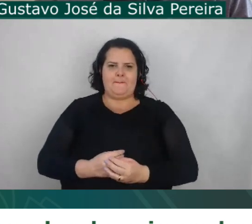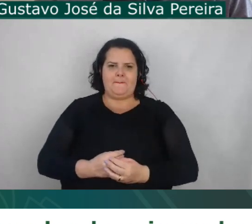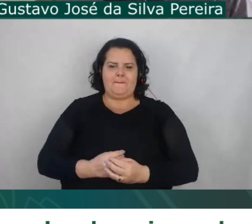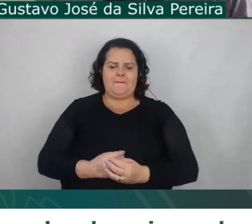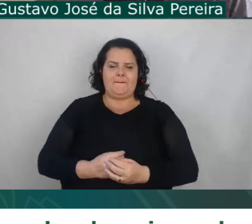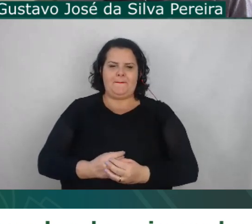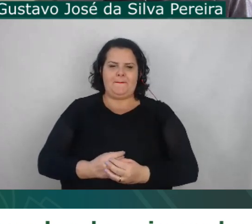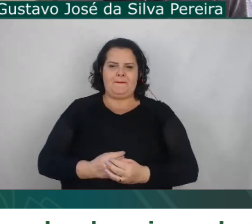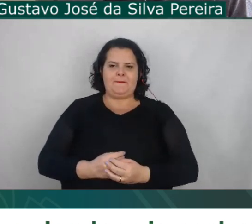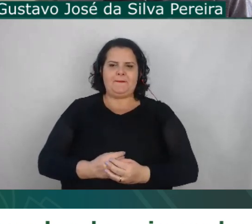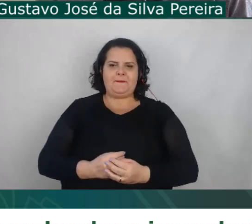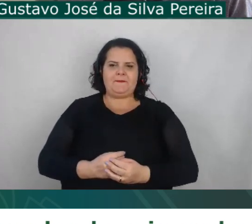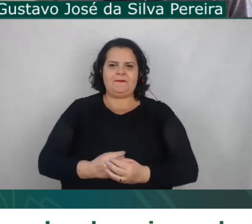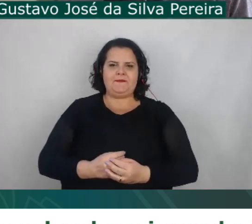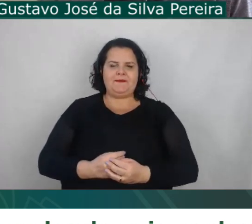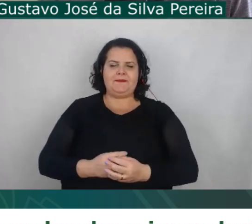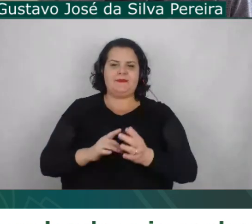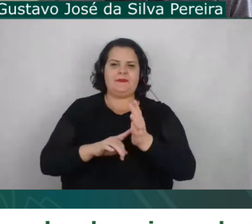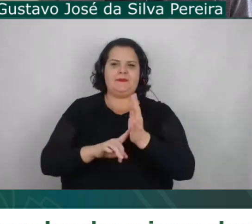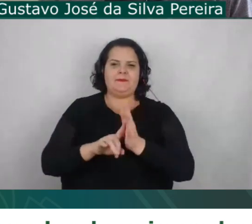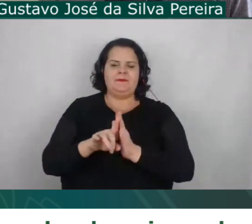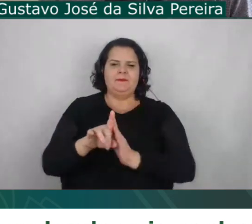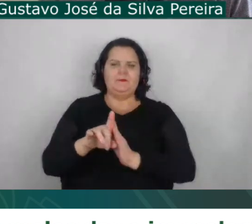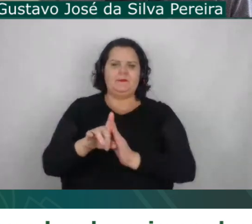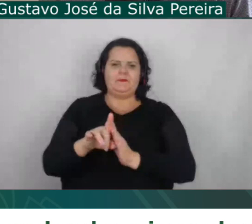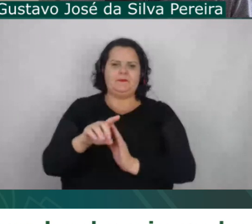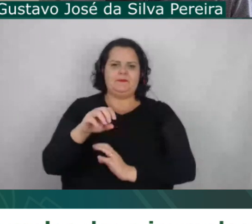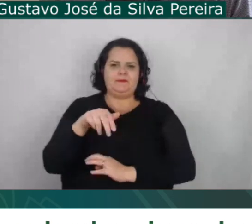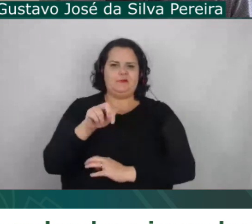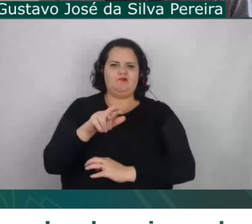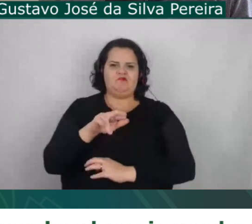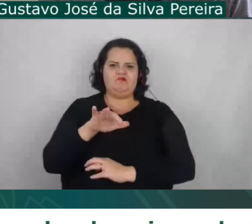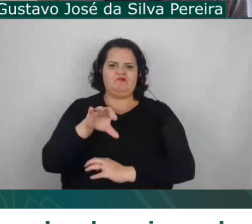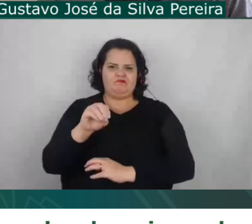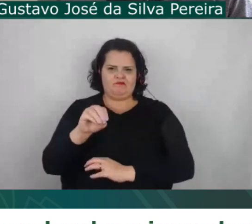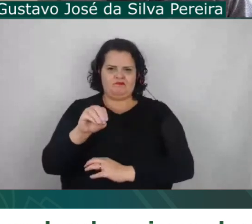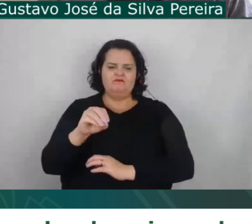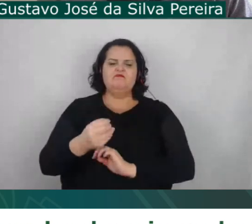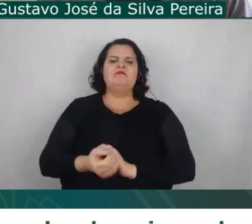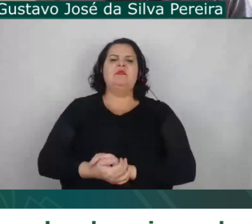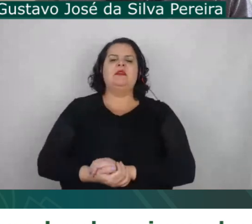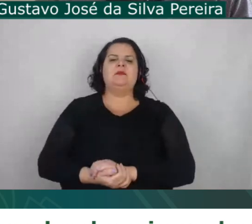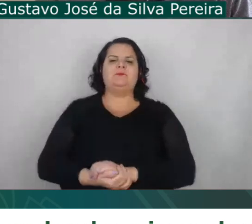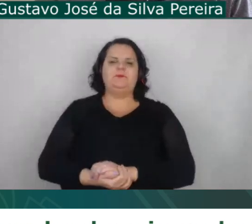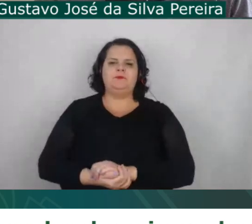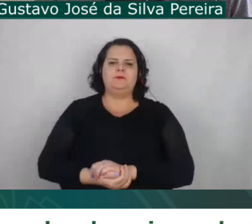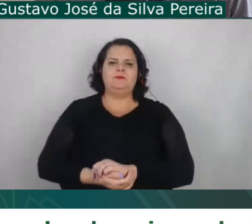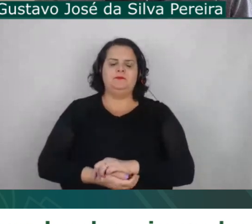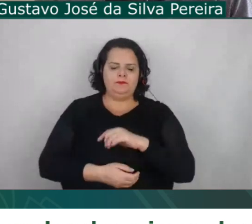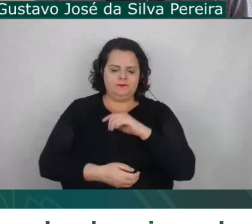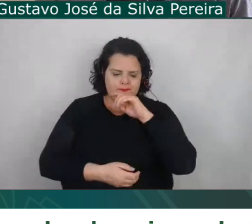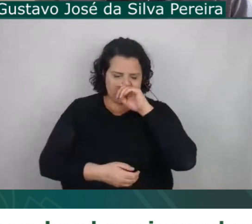pela pergunta para o Mário, vou fazer na ordem que teve a apresentação.